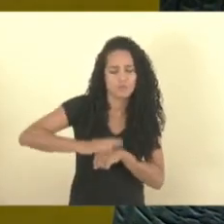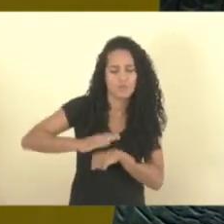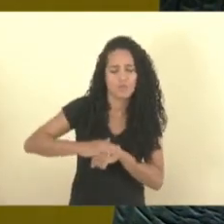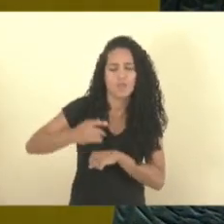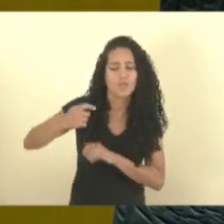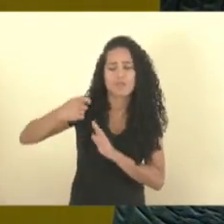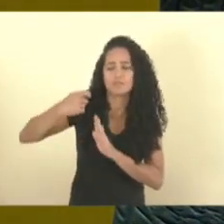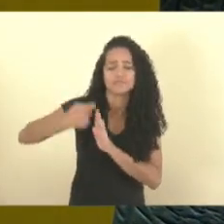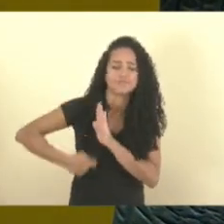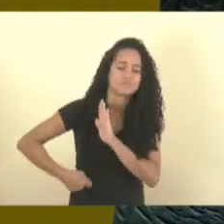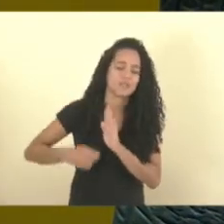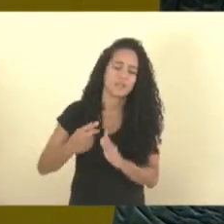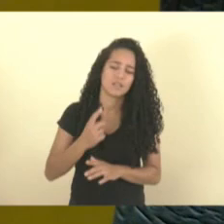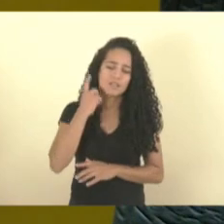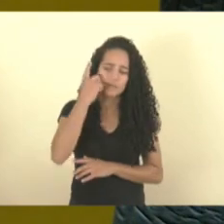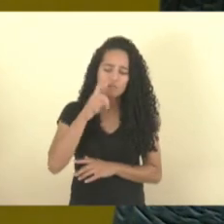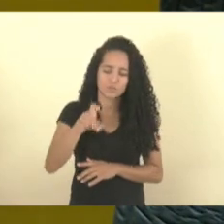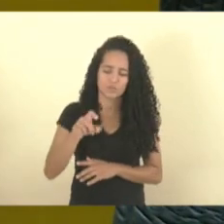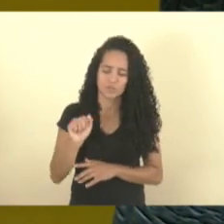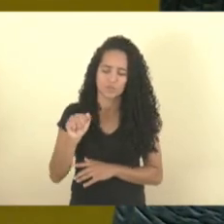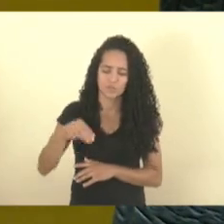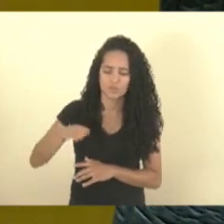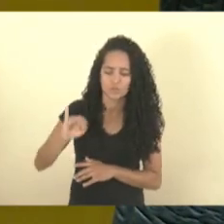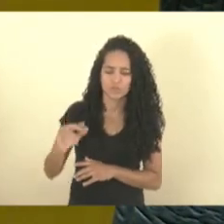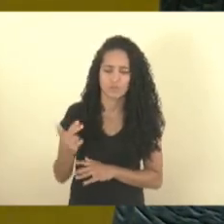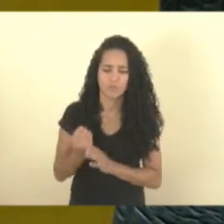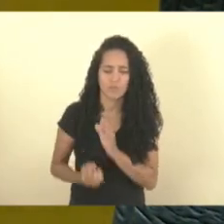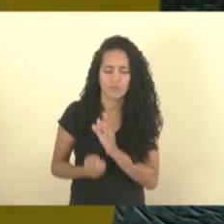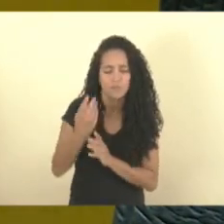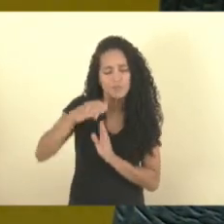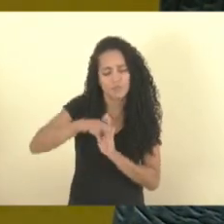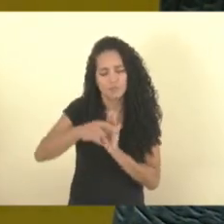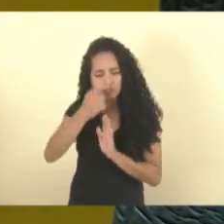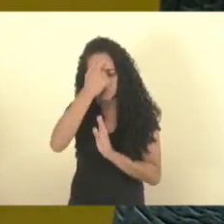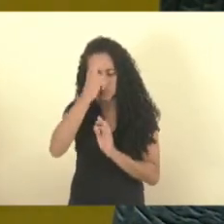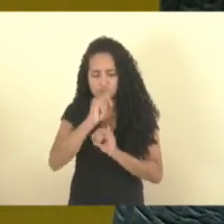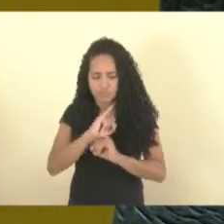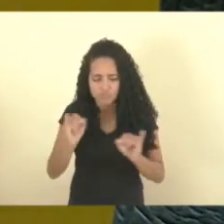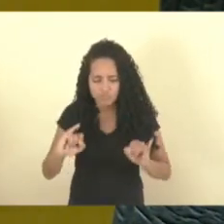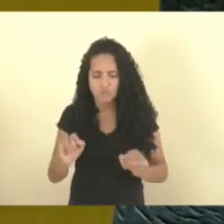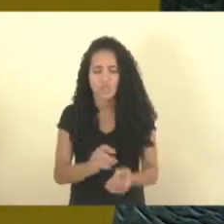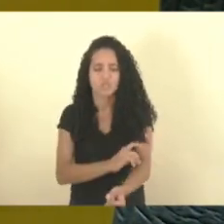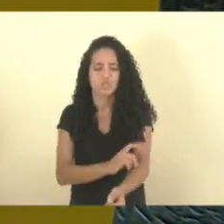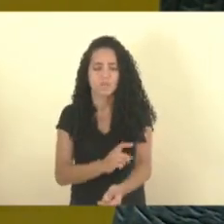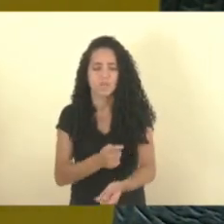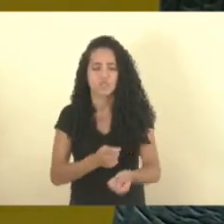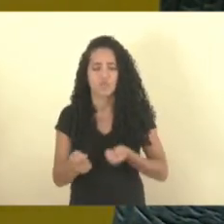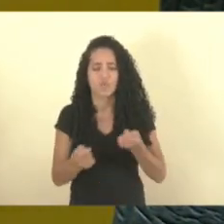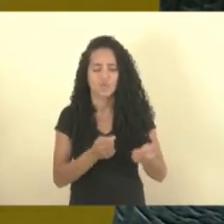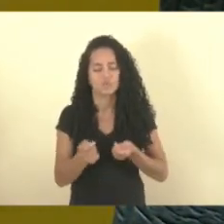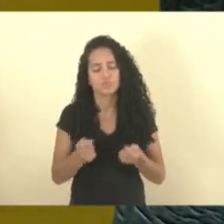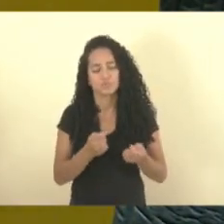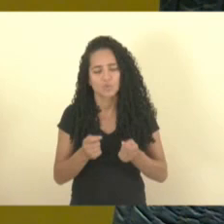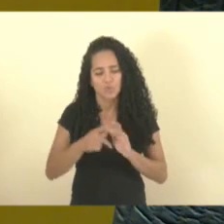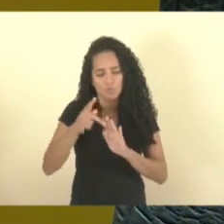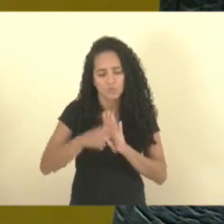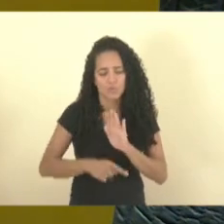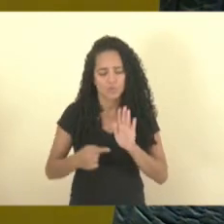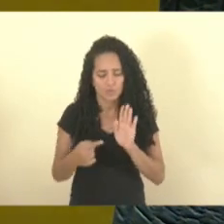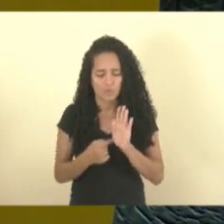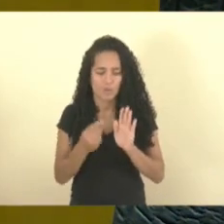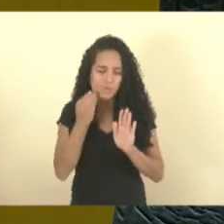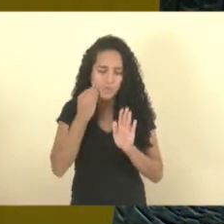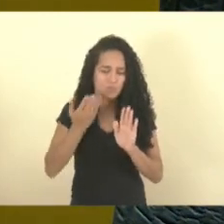ilustre nobre deputado Alexandre Chambinho, que cria o programa de conscientização e controle de diabetes na rede pública estadual. Projeto esse também que nós